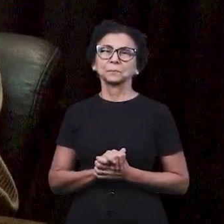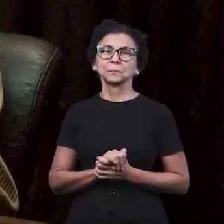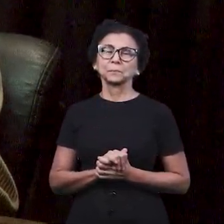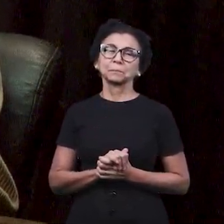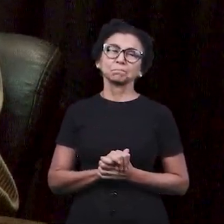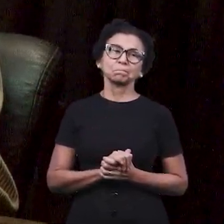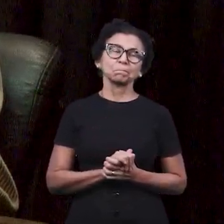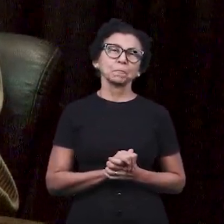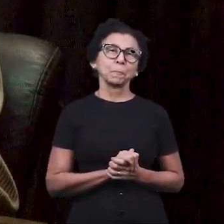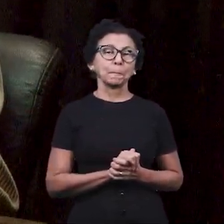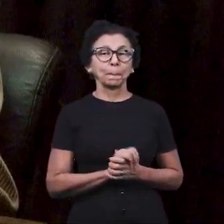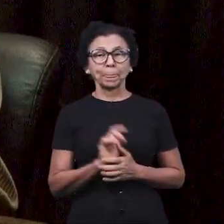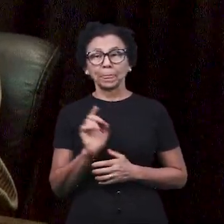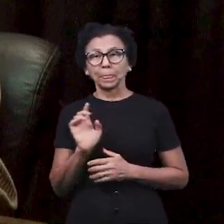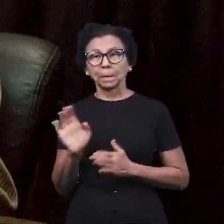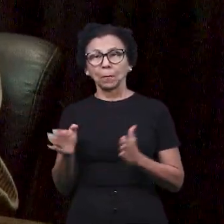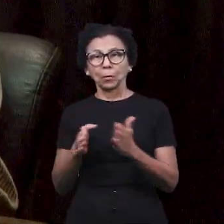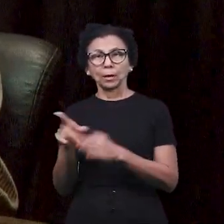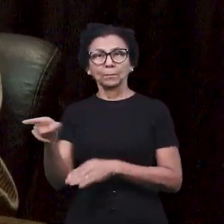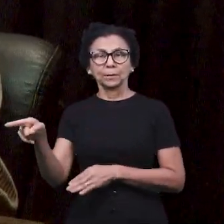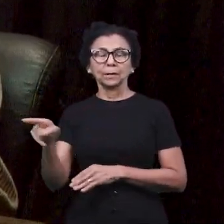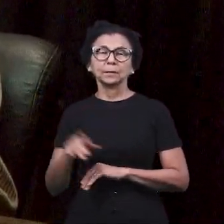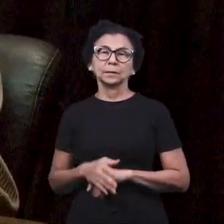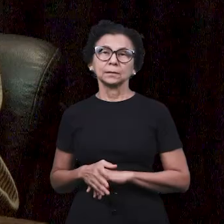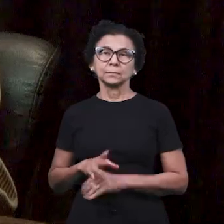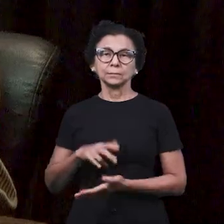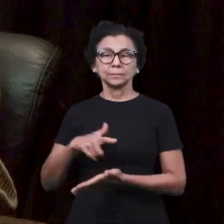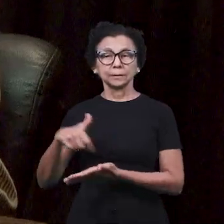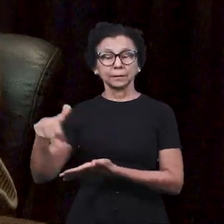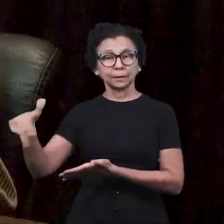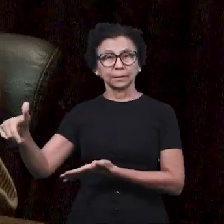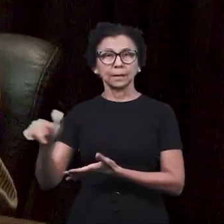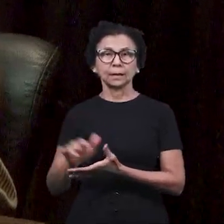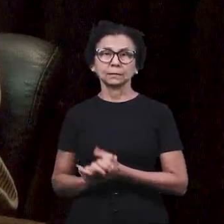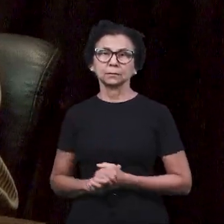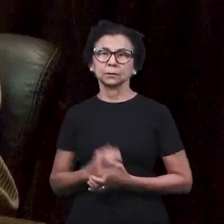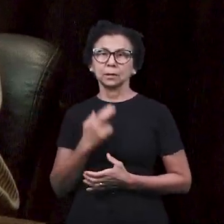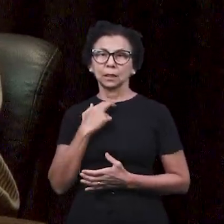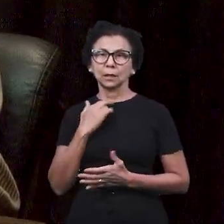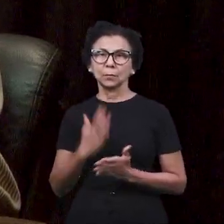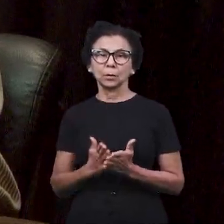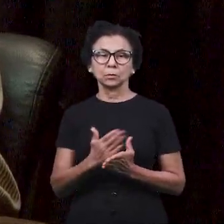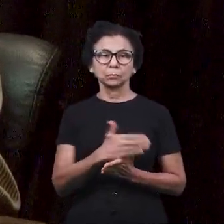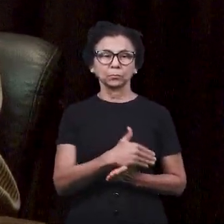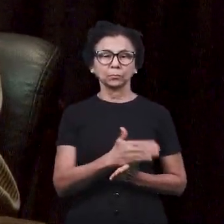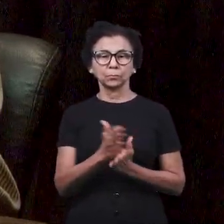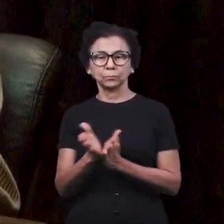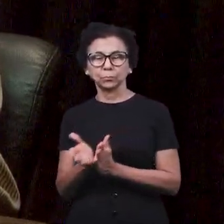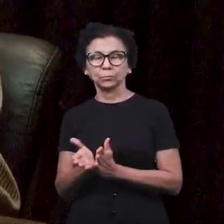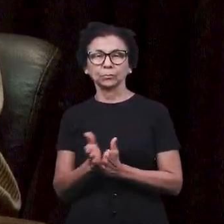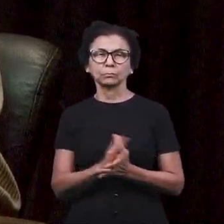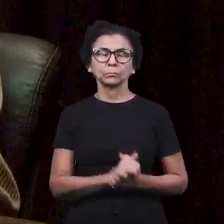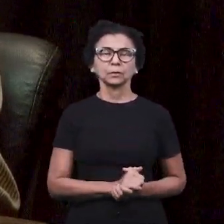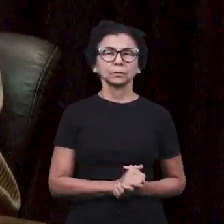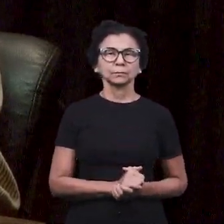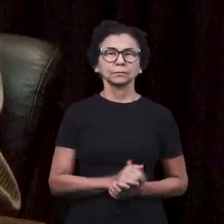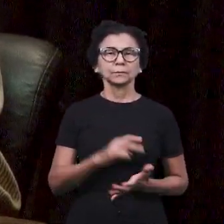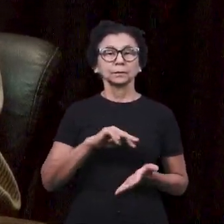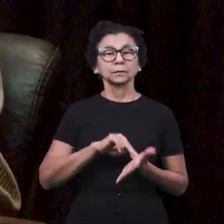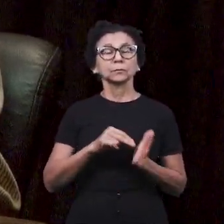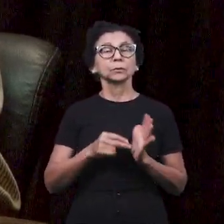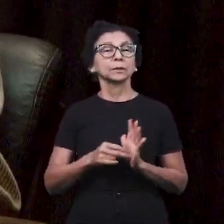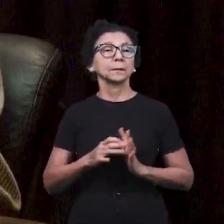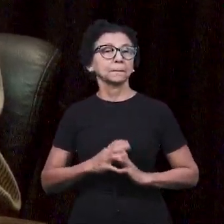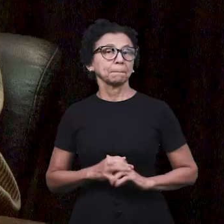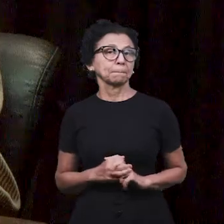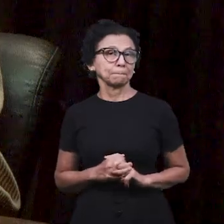é, Este é o caminho, andai nele, sem vos desviardes, nem para a esquerda, nem para a direita. O que o senhor estava